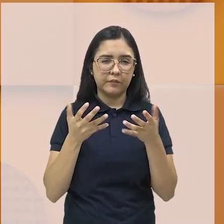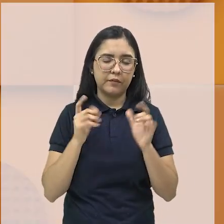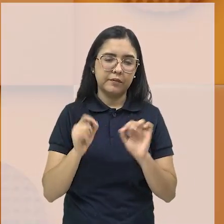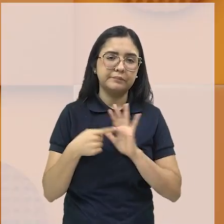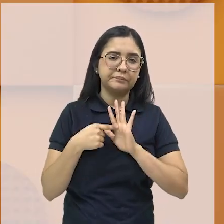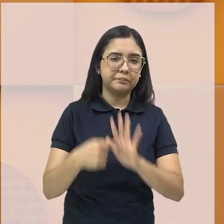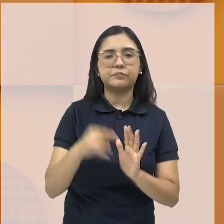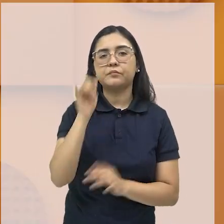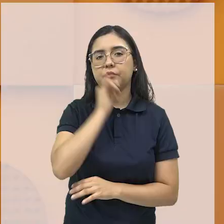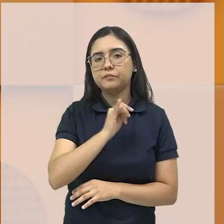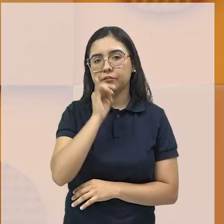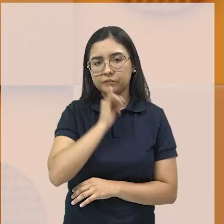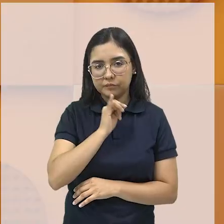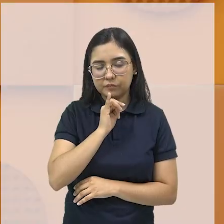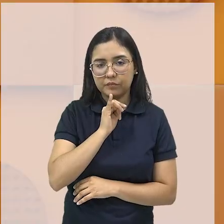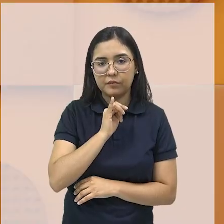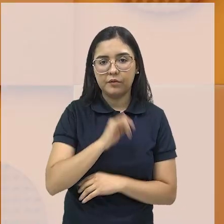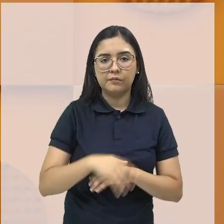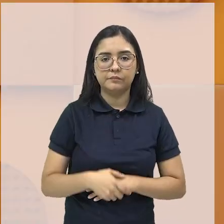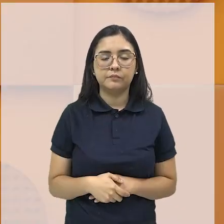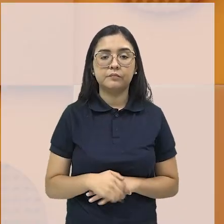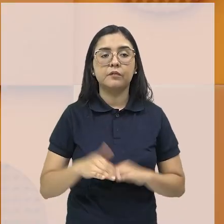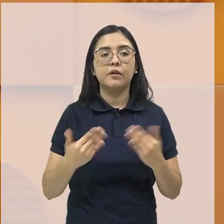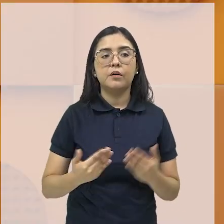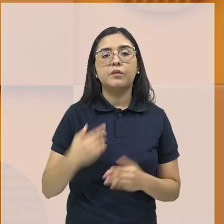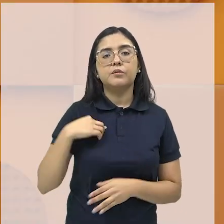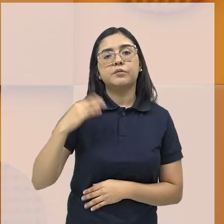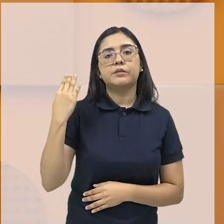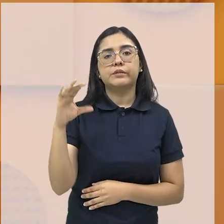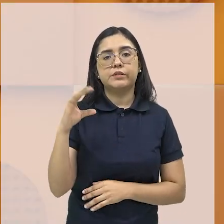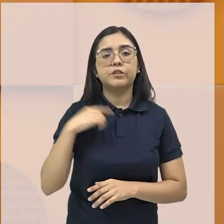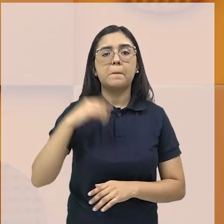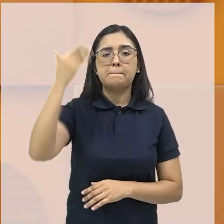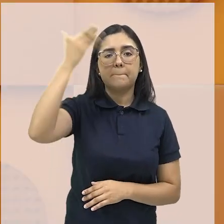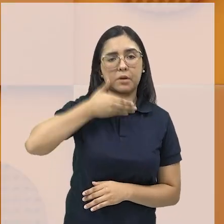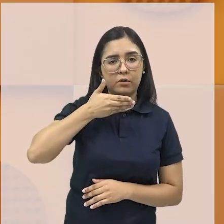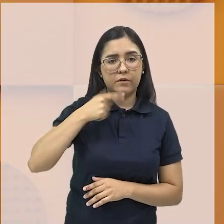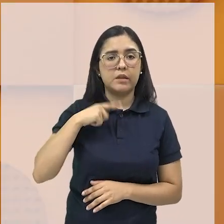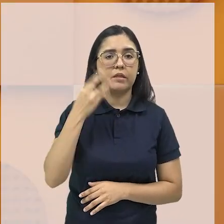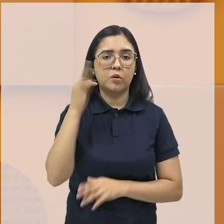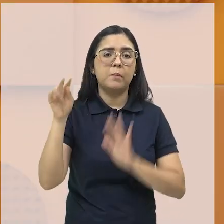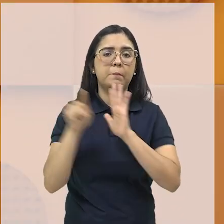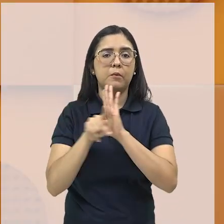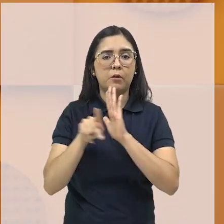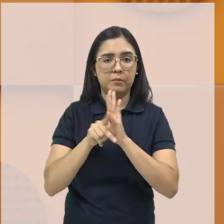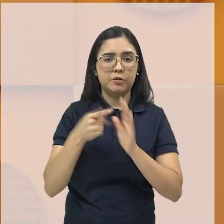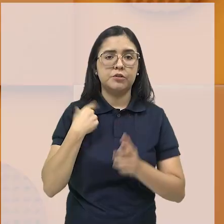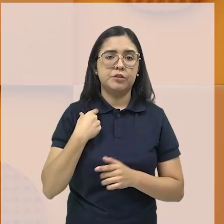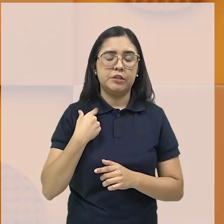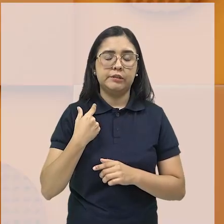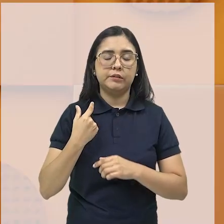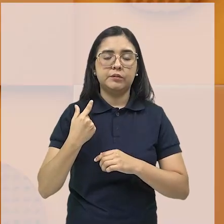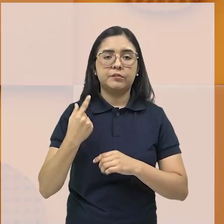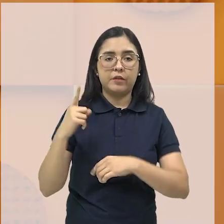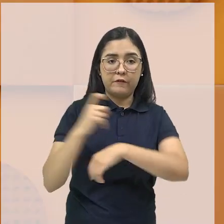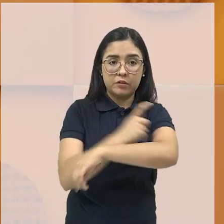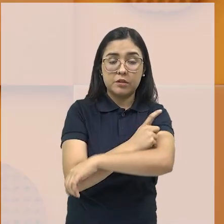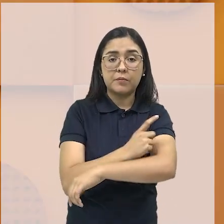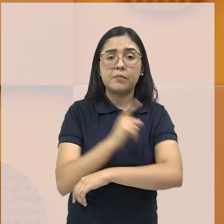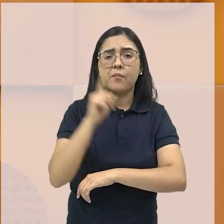um exemplo para vocês, né? Um dos cientistas que comprovam a teoria de Darwin, né? Ele